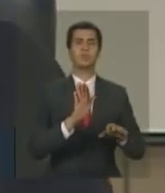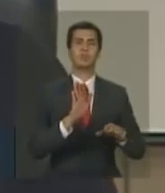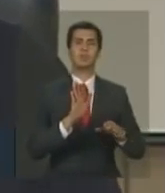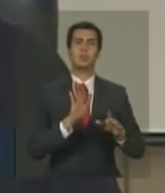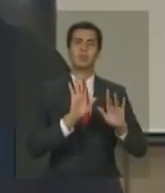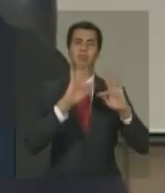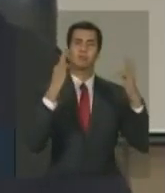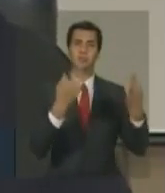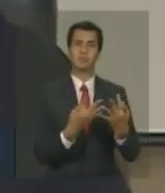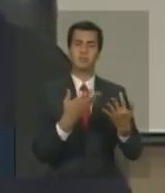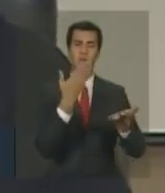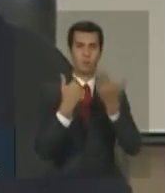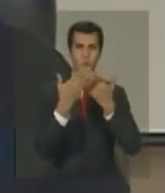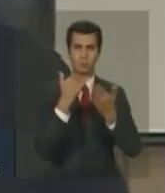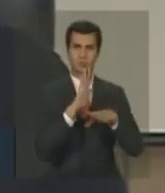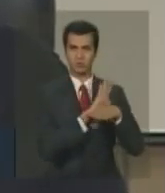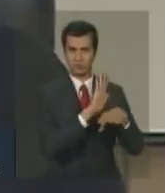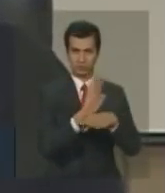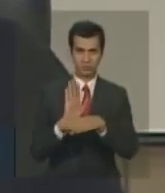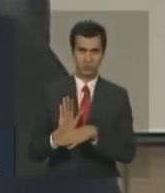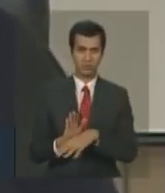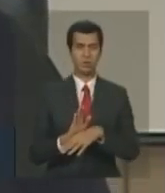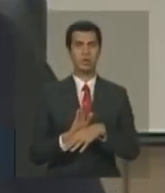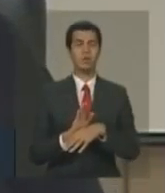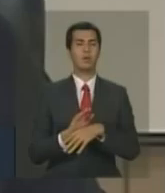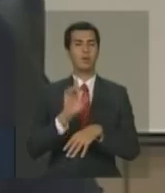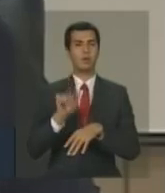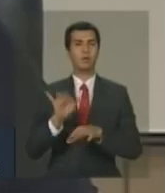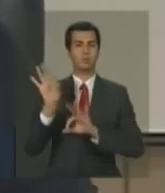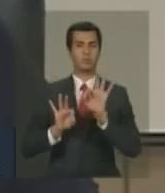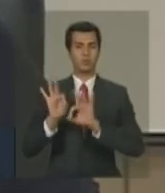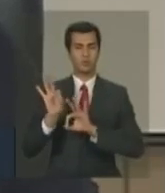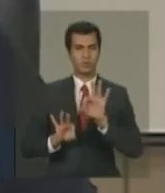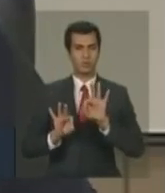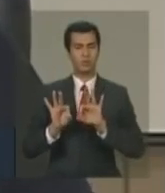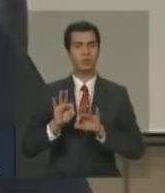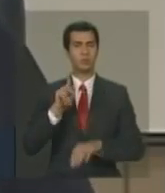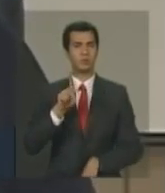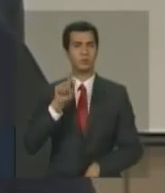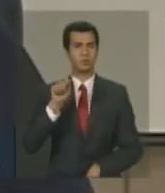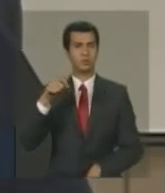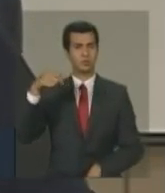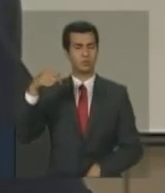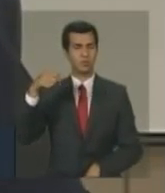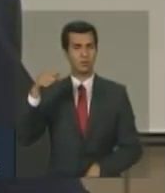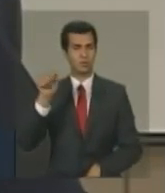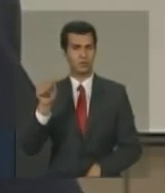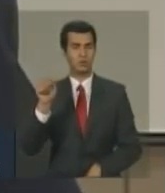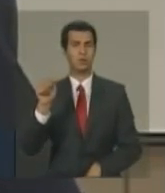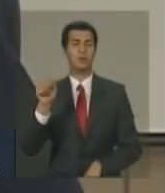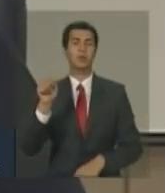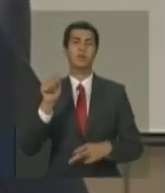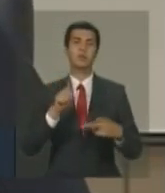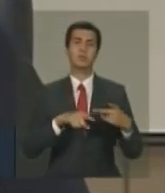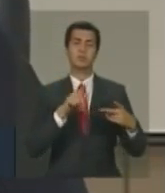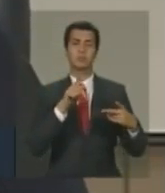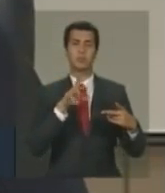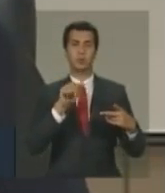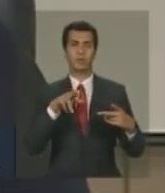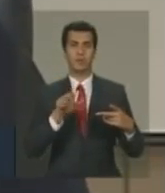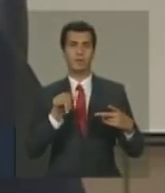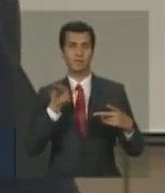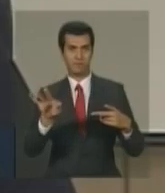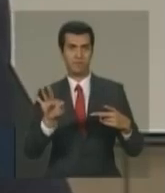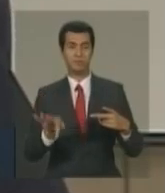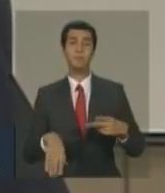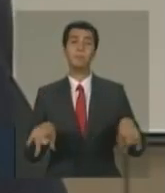quanto do PRONAF, quanto de alguns programas que casam alimentação, como é o caso do PNAE,